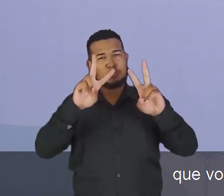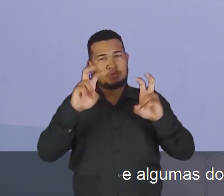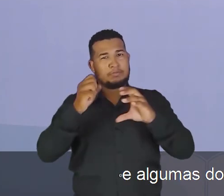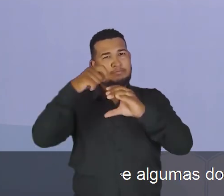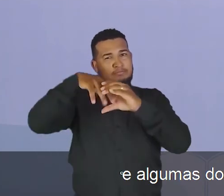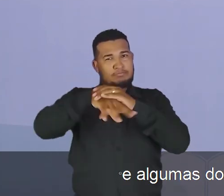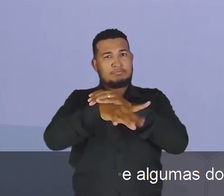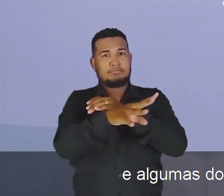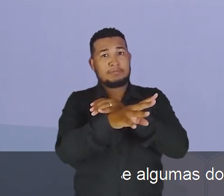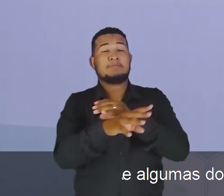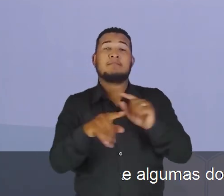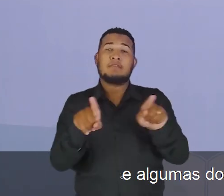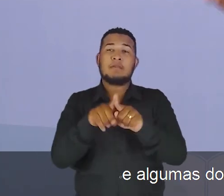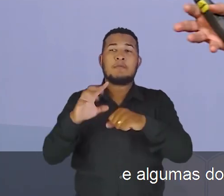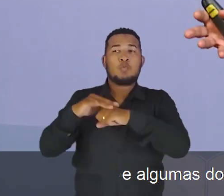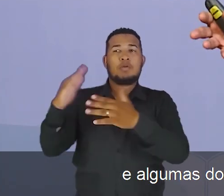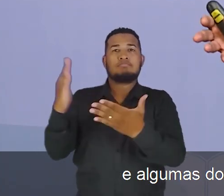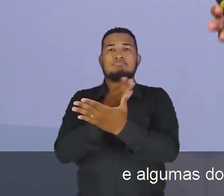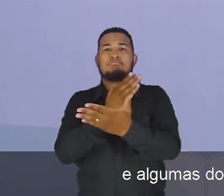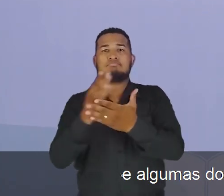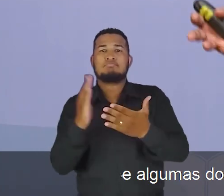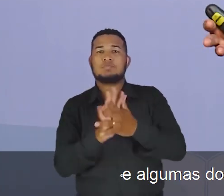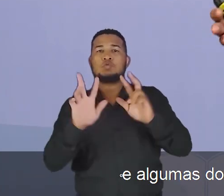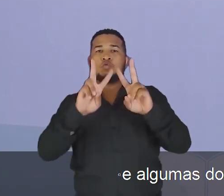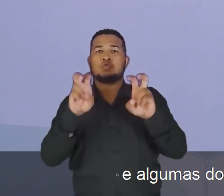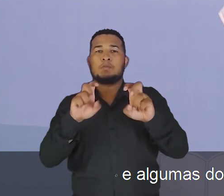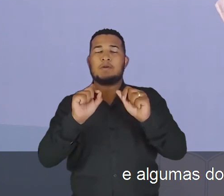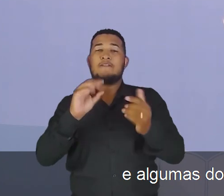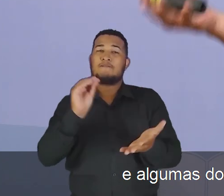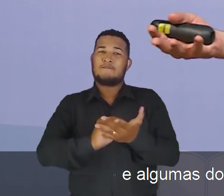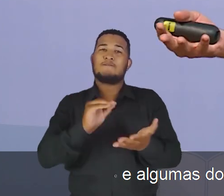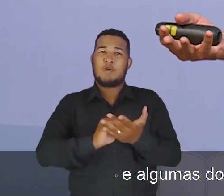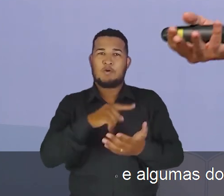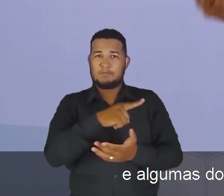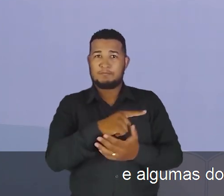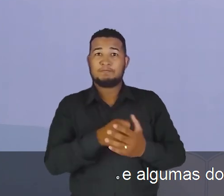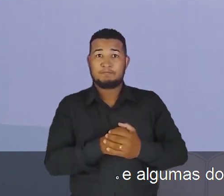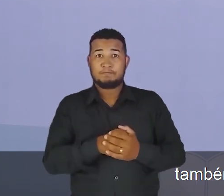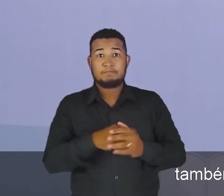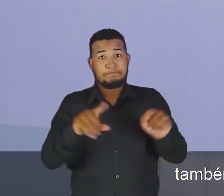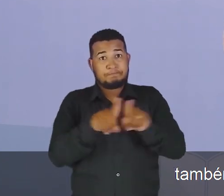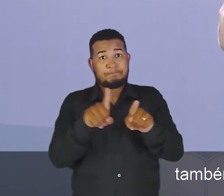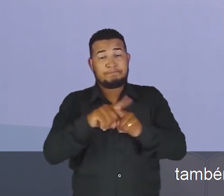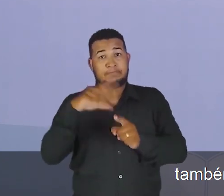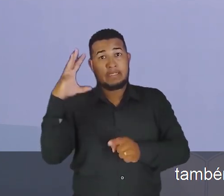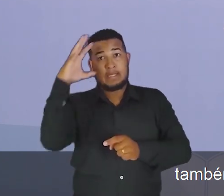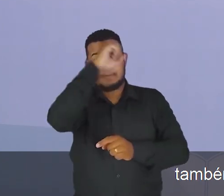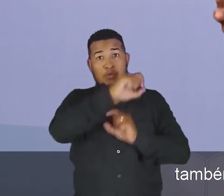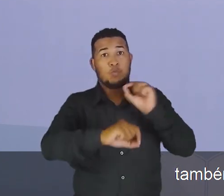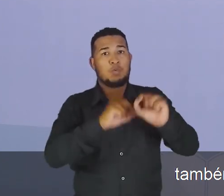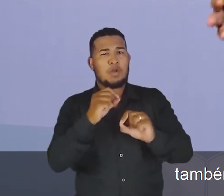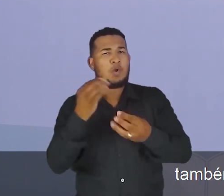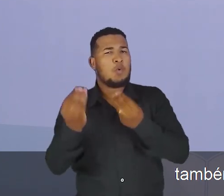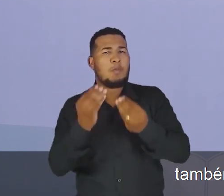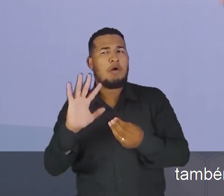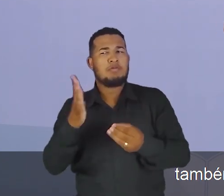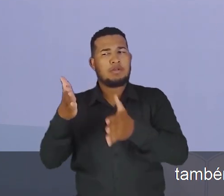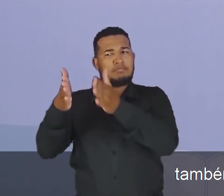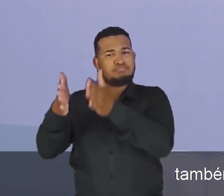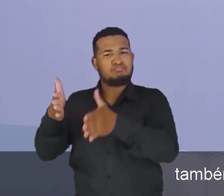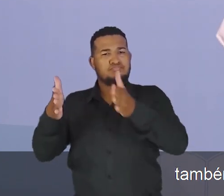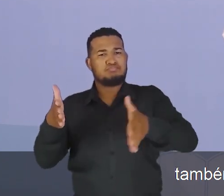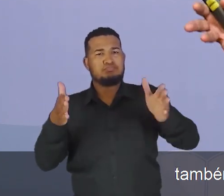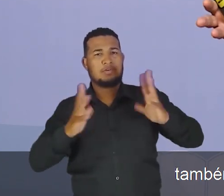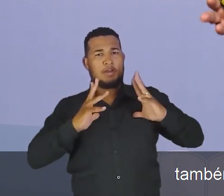saneamento básico e algumas doenças relacionadas à falta desse saneamento básico. Aprendemos também como funciona uma estação de